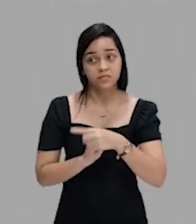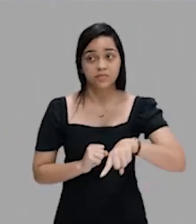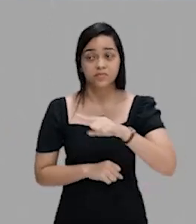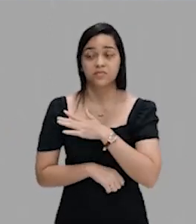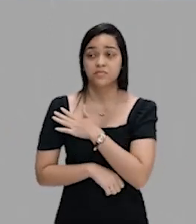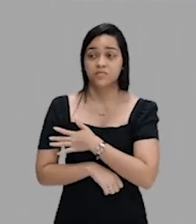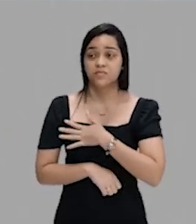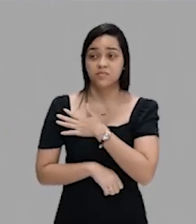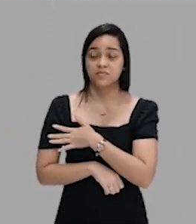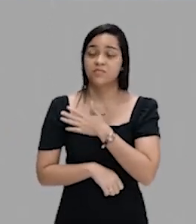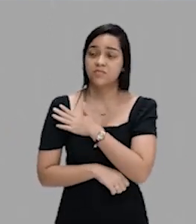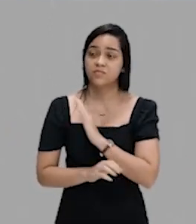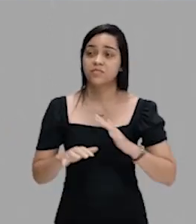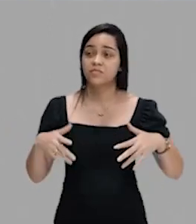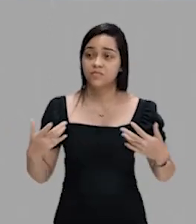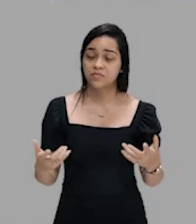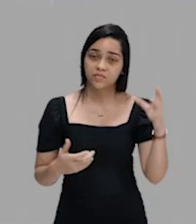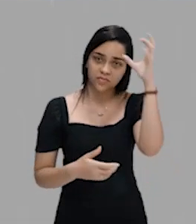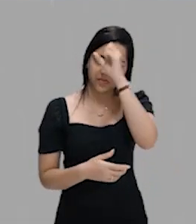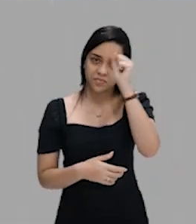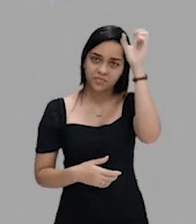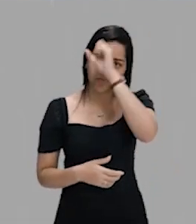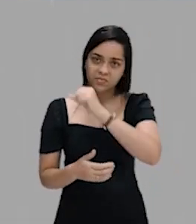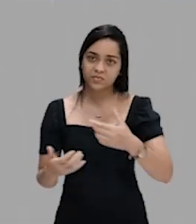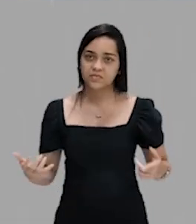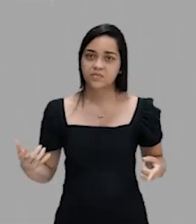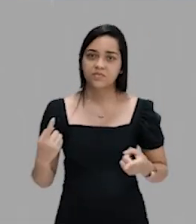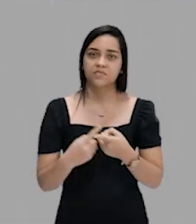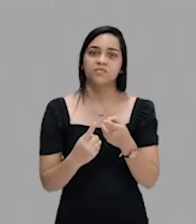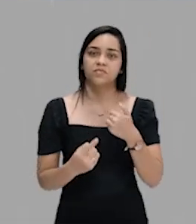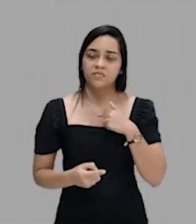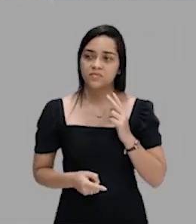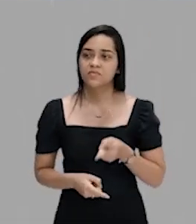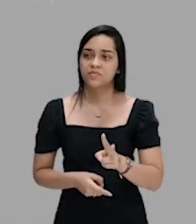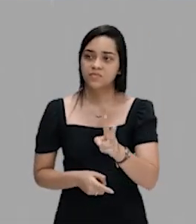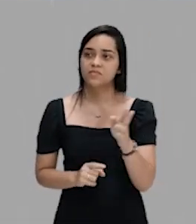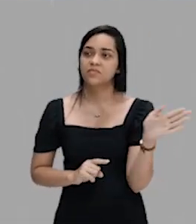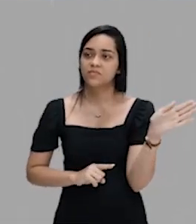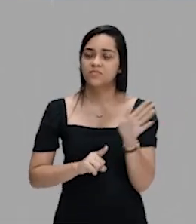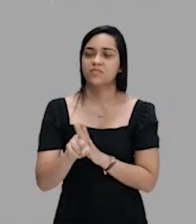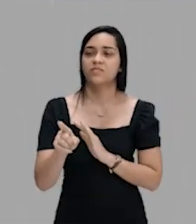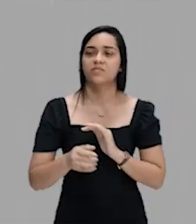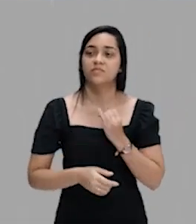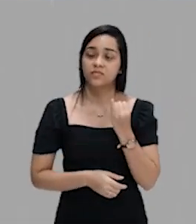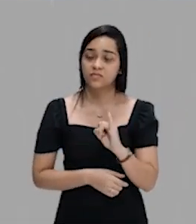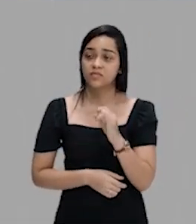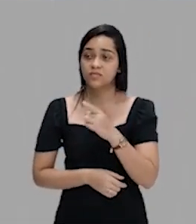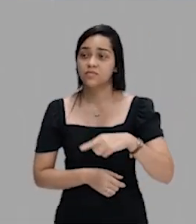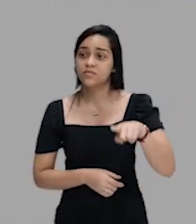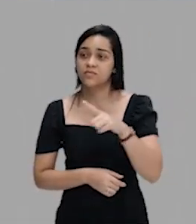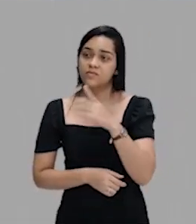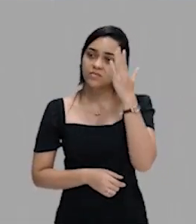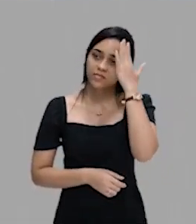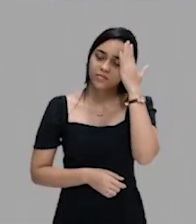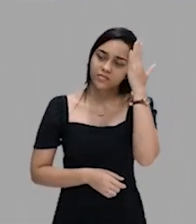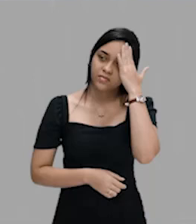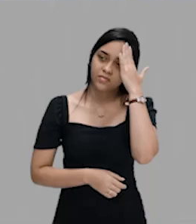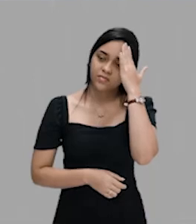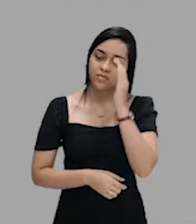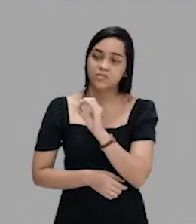vocês tenham gostado e claro aprendido porque eu sempre vou perguntar se Vocês entenderam